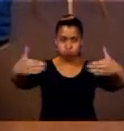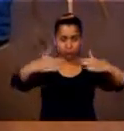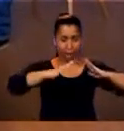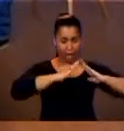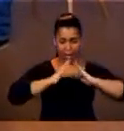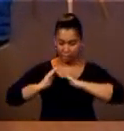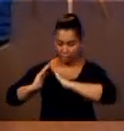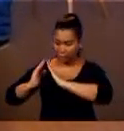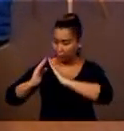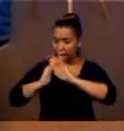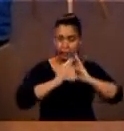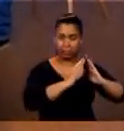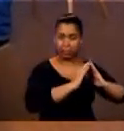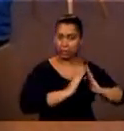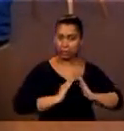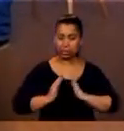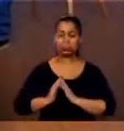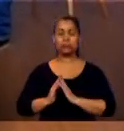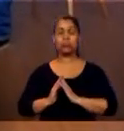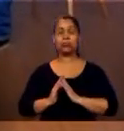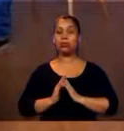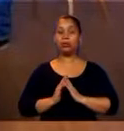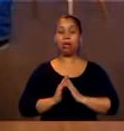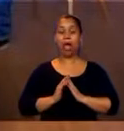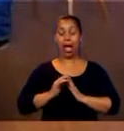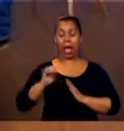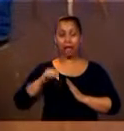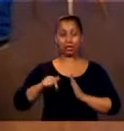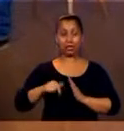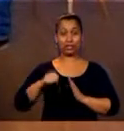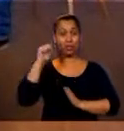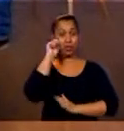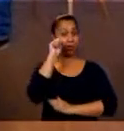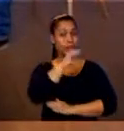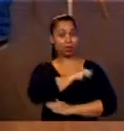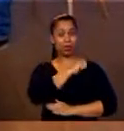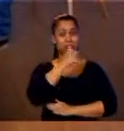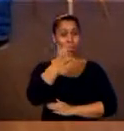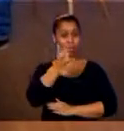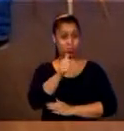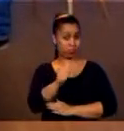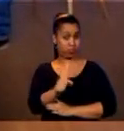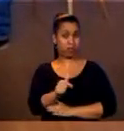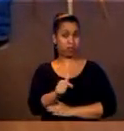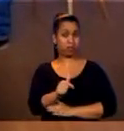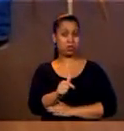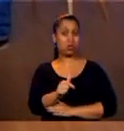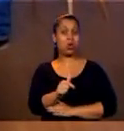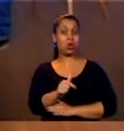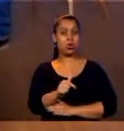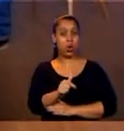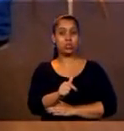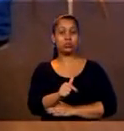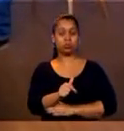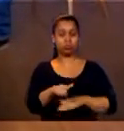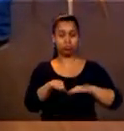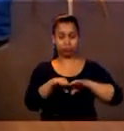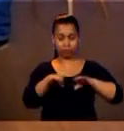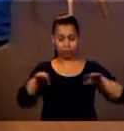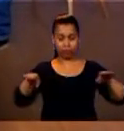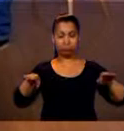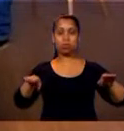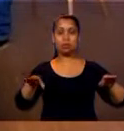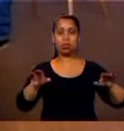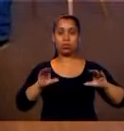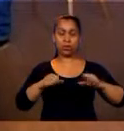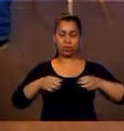tem nenhum condomínio a não ser os verticais, os horizontais não são condomínios, são